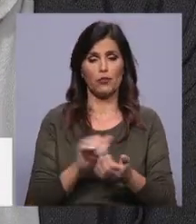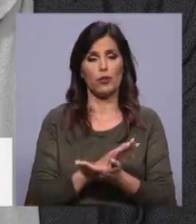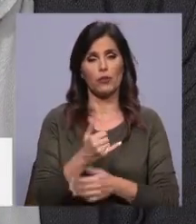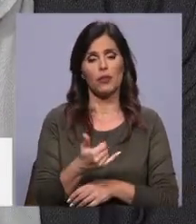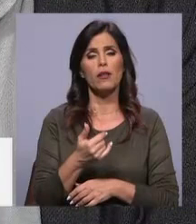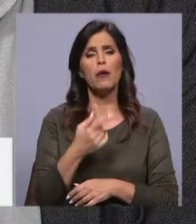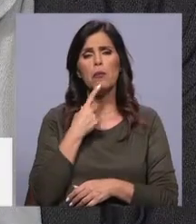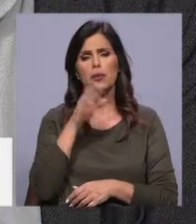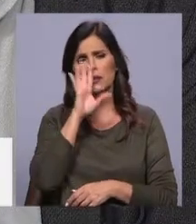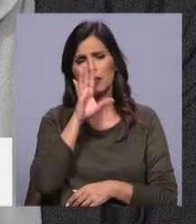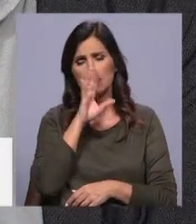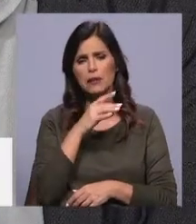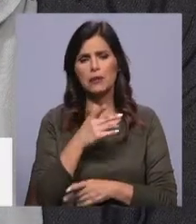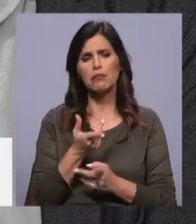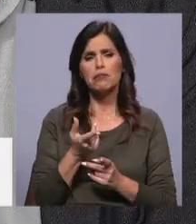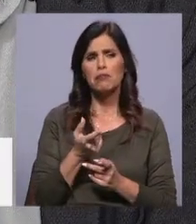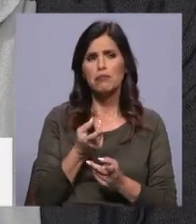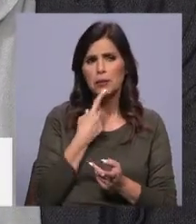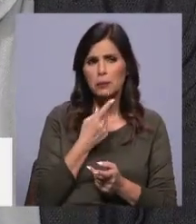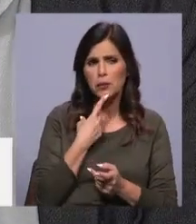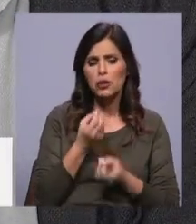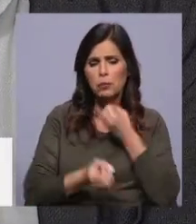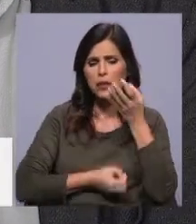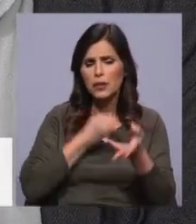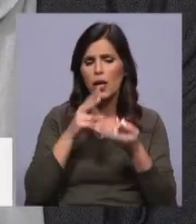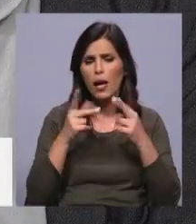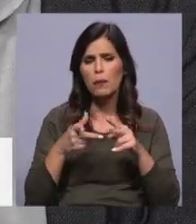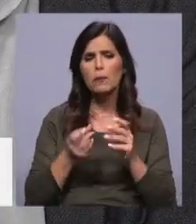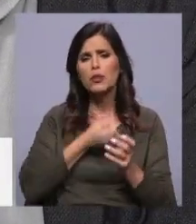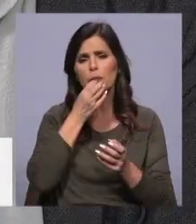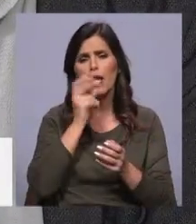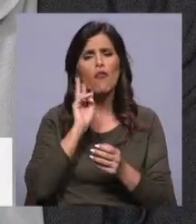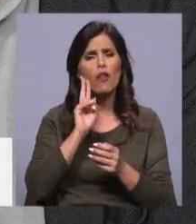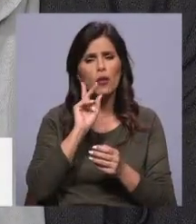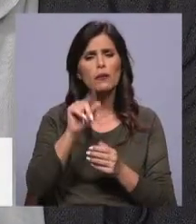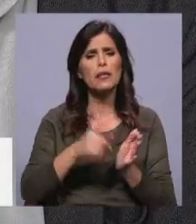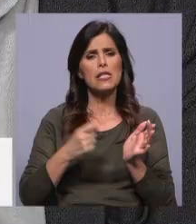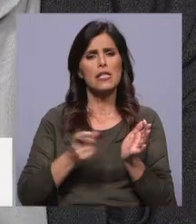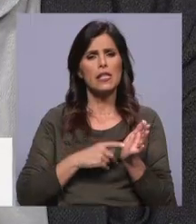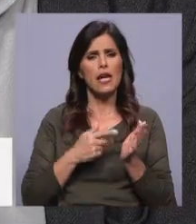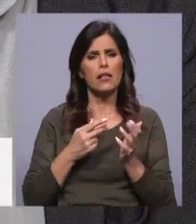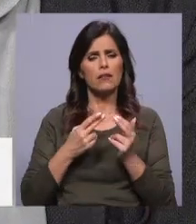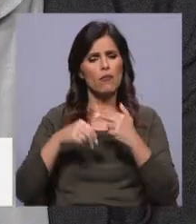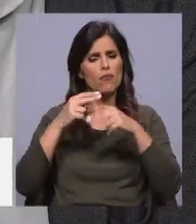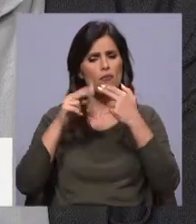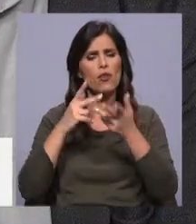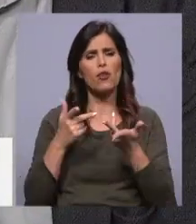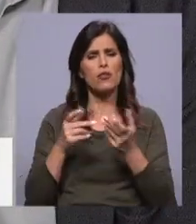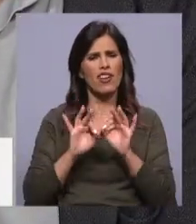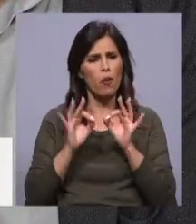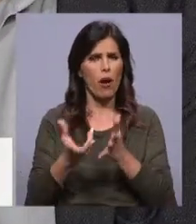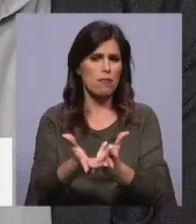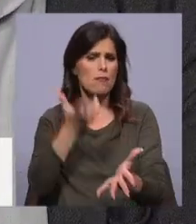se ficou convencido com os argumentos apresentados pela câmara para justificar este valor e a necessidade de uma obra desta envergadura